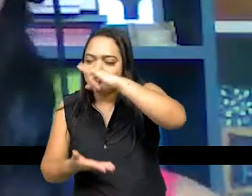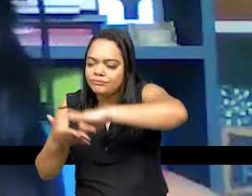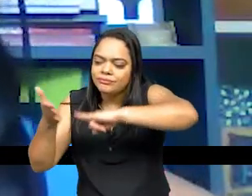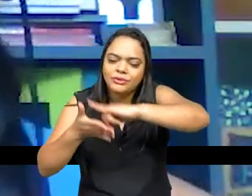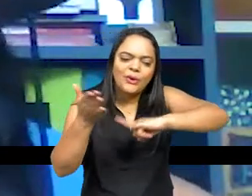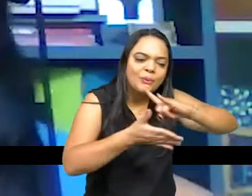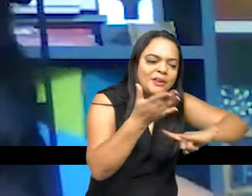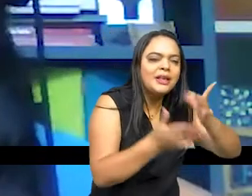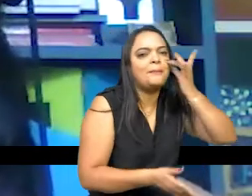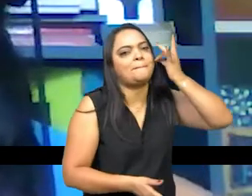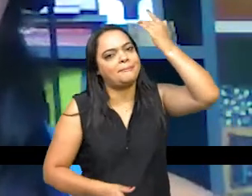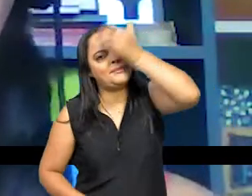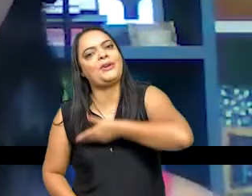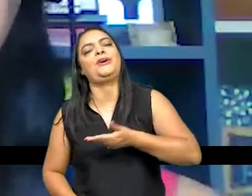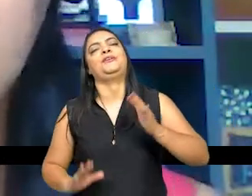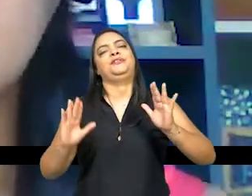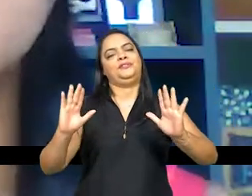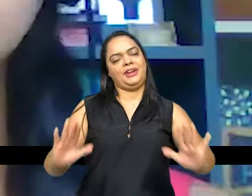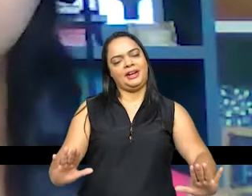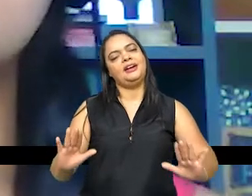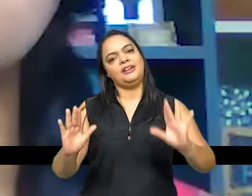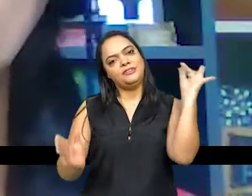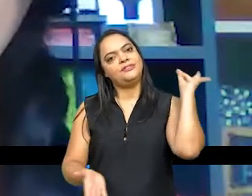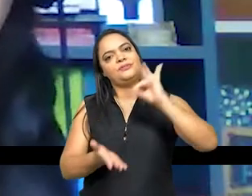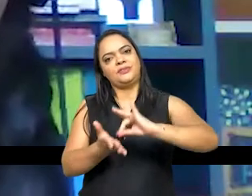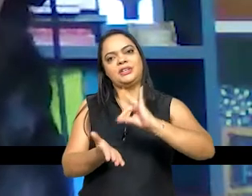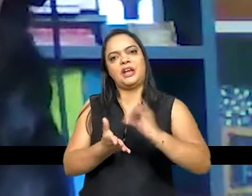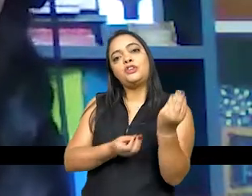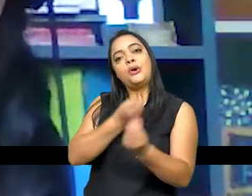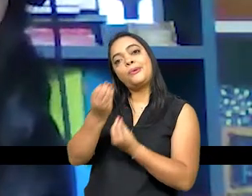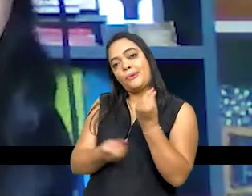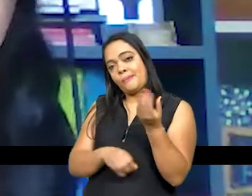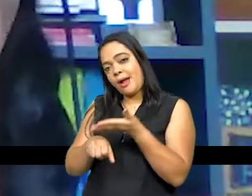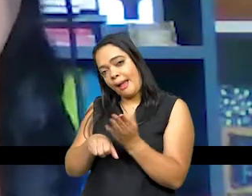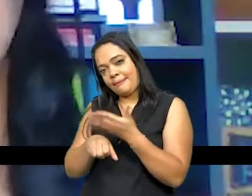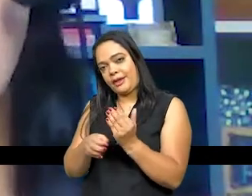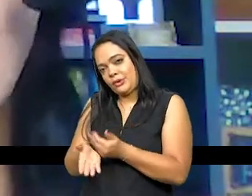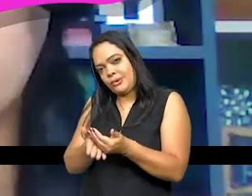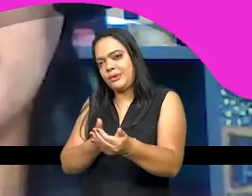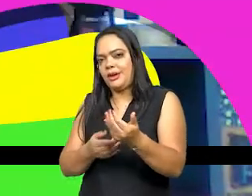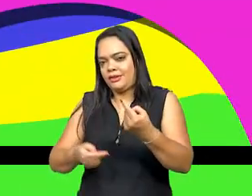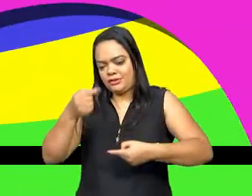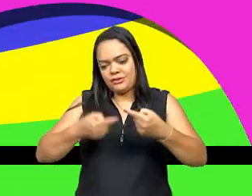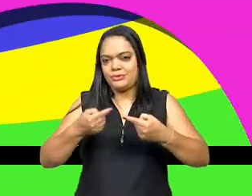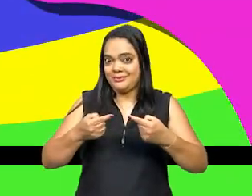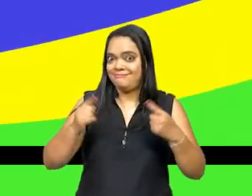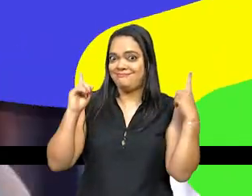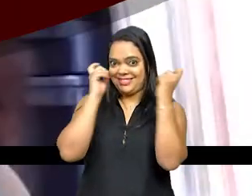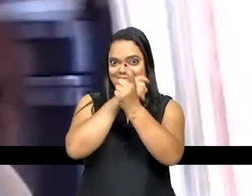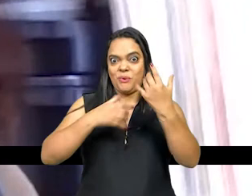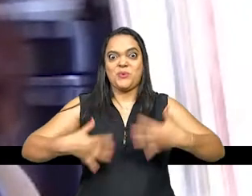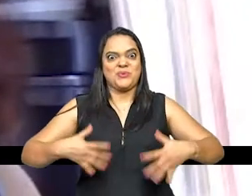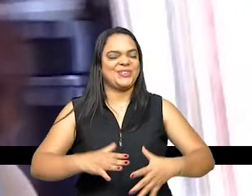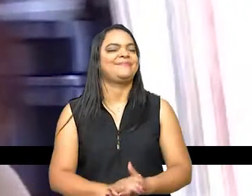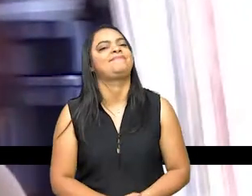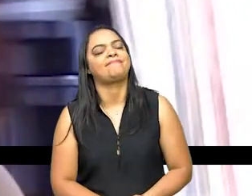que possam dar conta, né, de a gente mostrar efetivamente como eram as práticas. É uma discussão bem bafônica. O que a